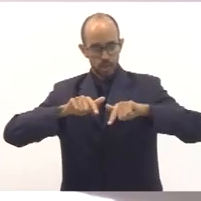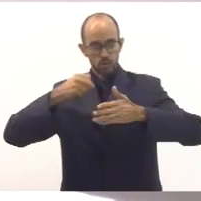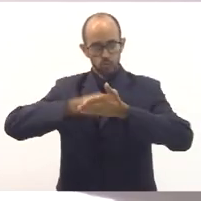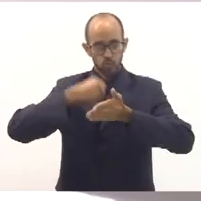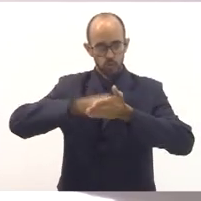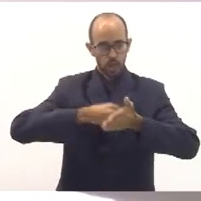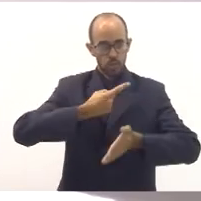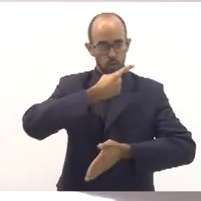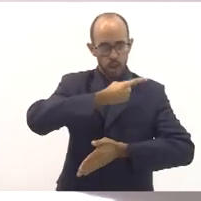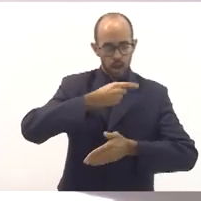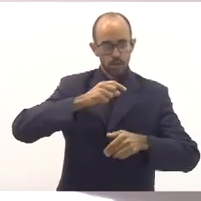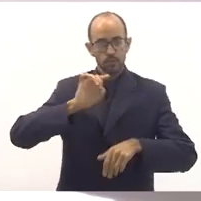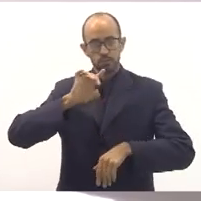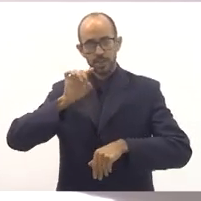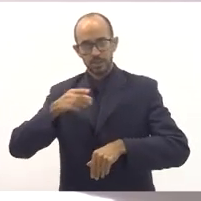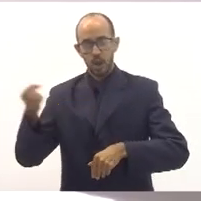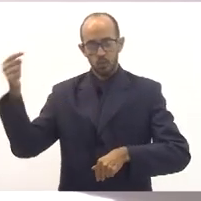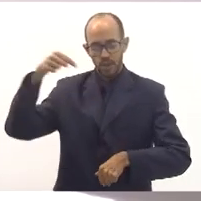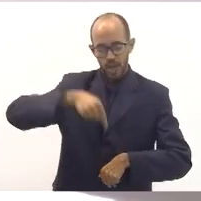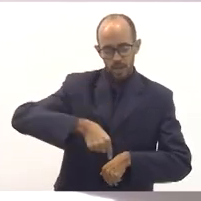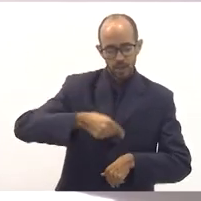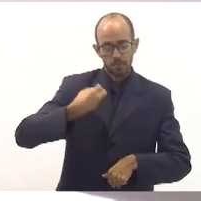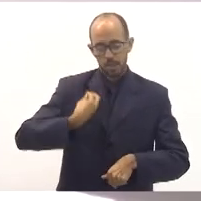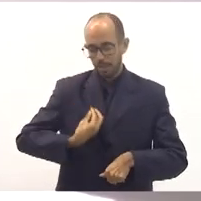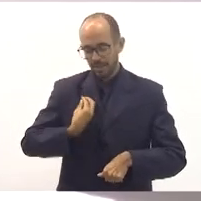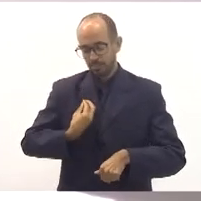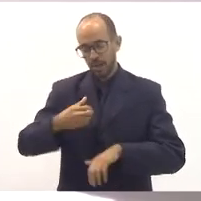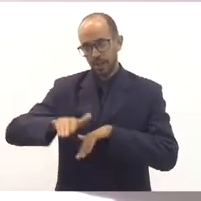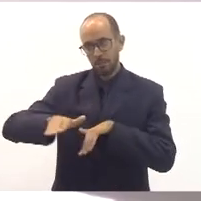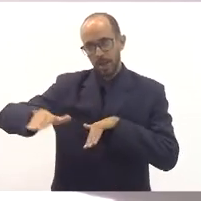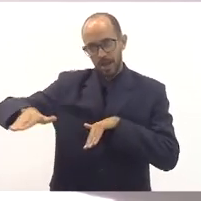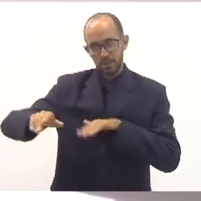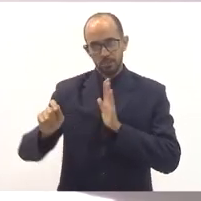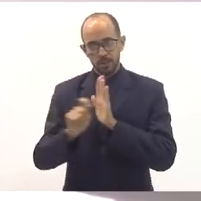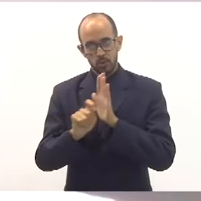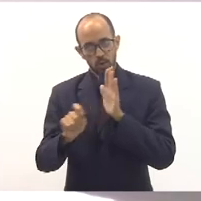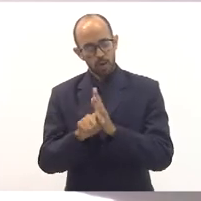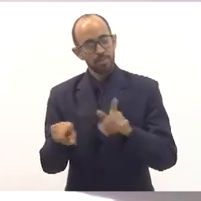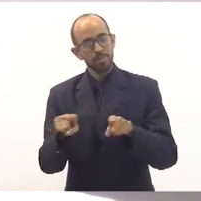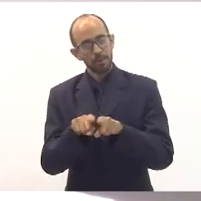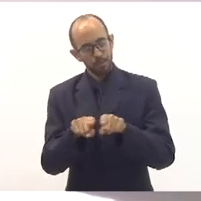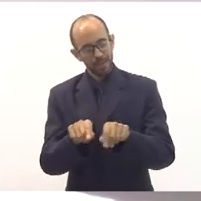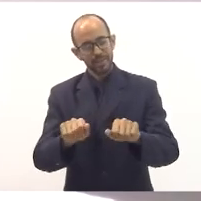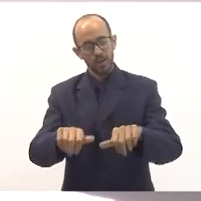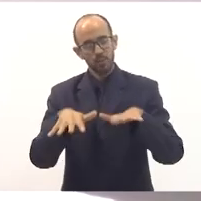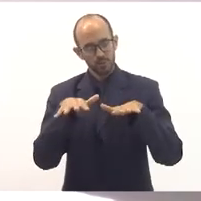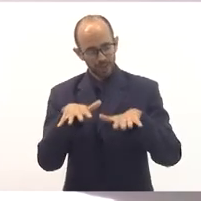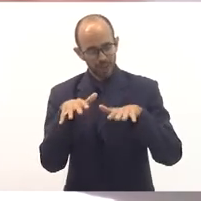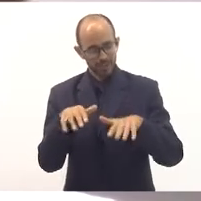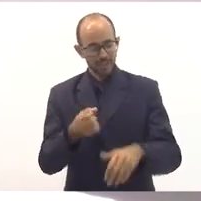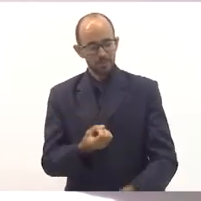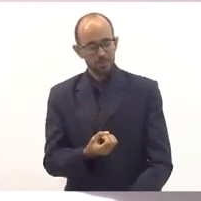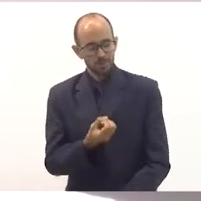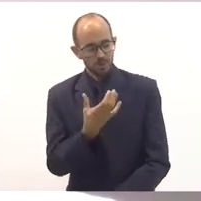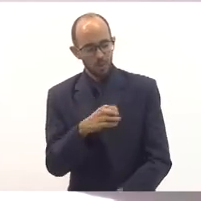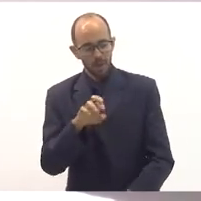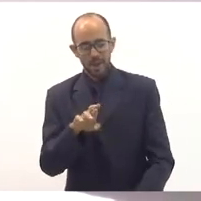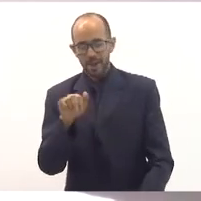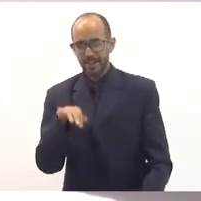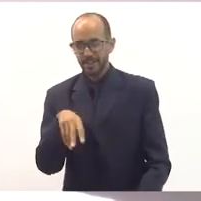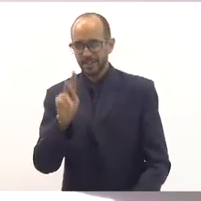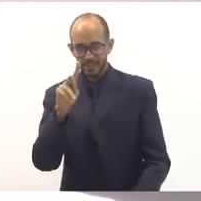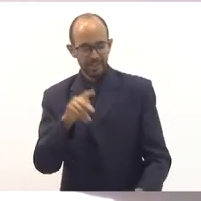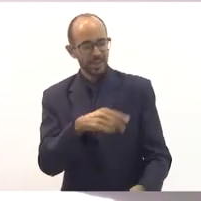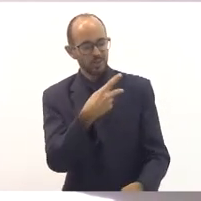e veio aqui especialmente participar da Marcha aproveitando participar também da audiência e isso aí Eric a palavra é